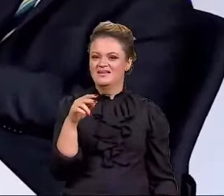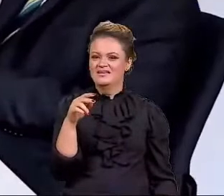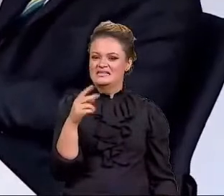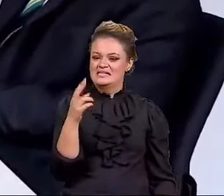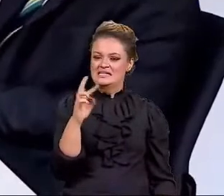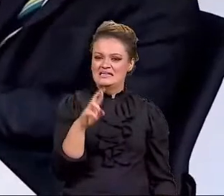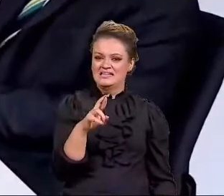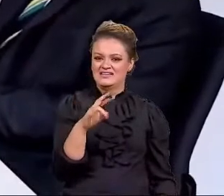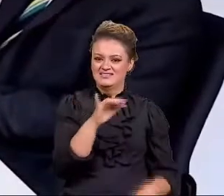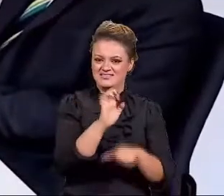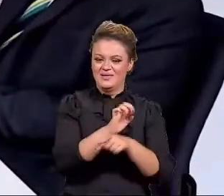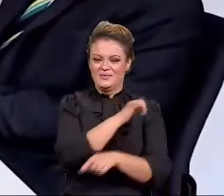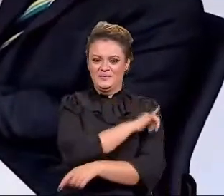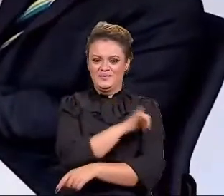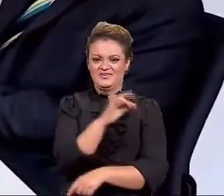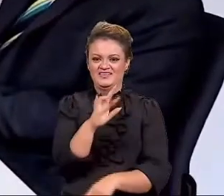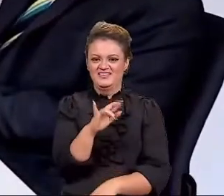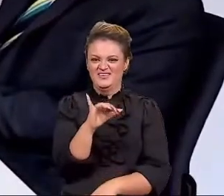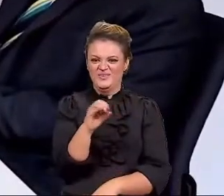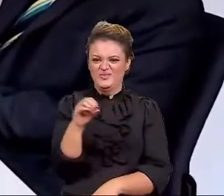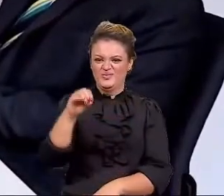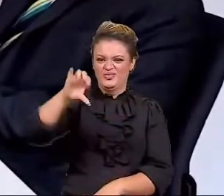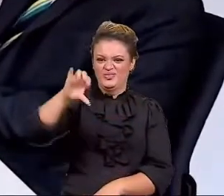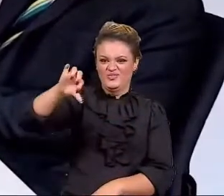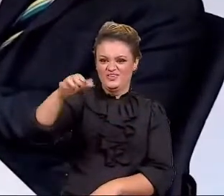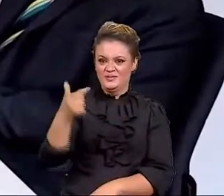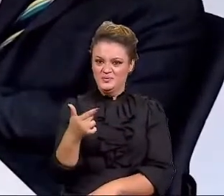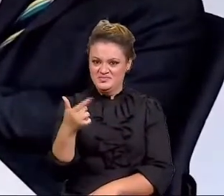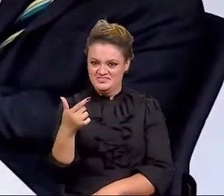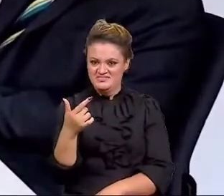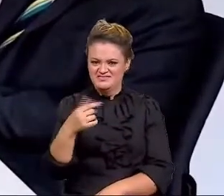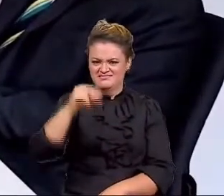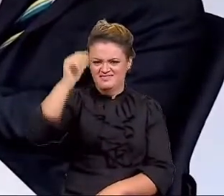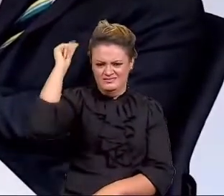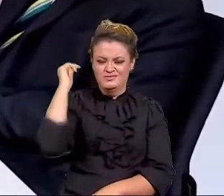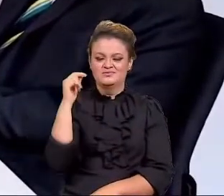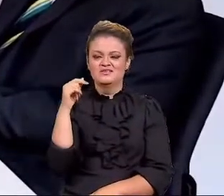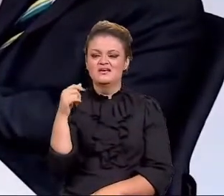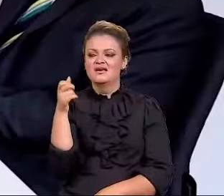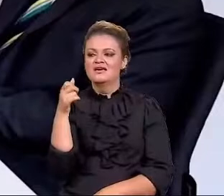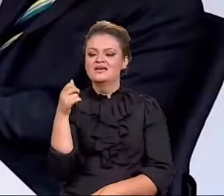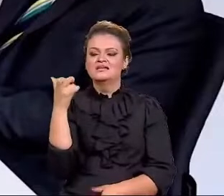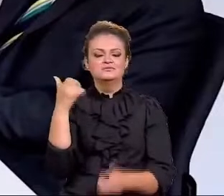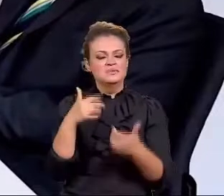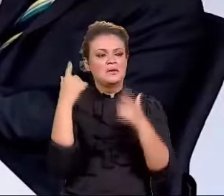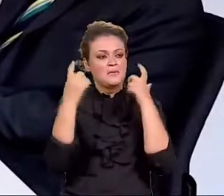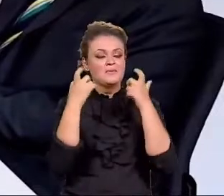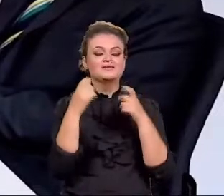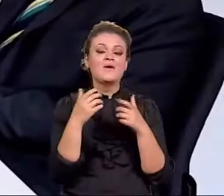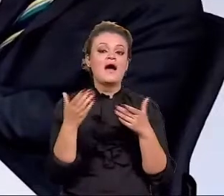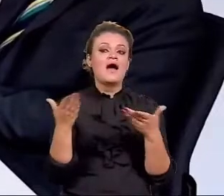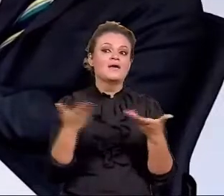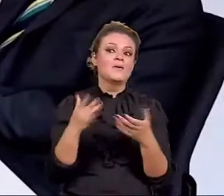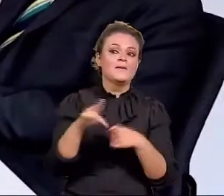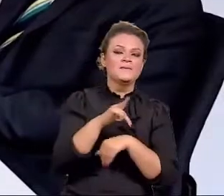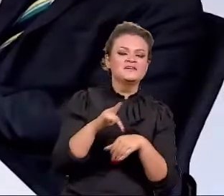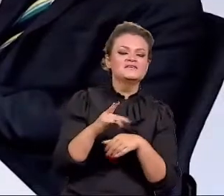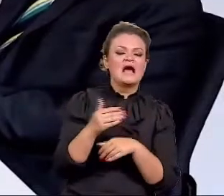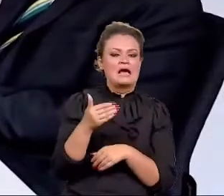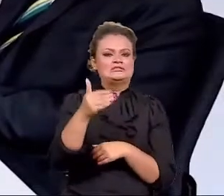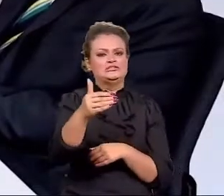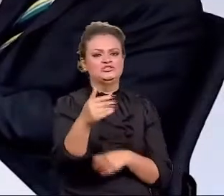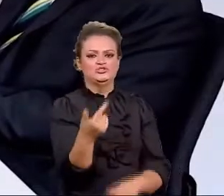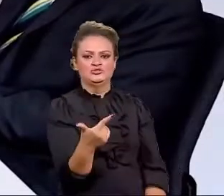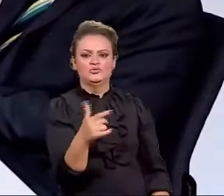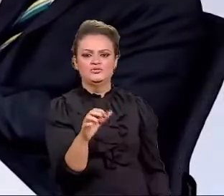se falava dessa preocupação com o meio ambiente. E você vê os países falando, olha, não, metas para daqui a 2050, 2060,